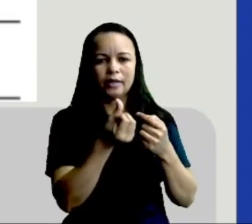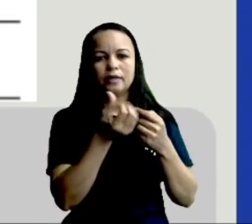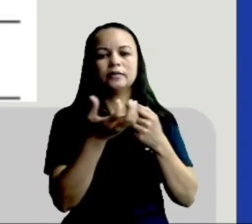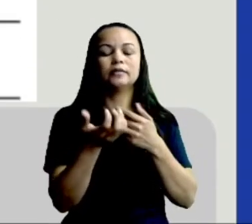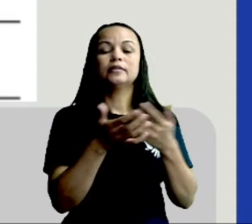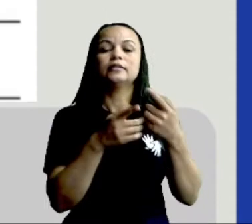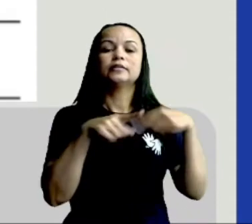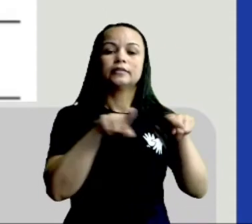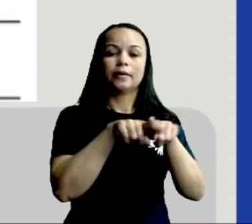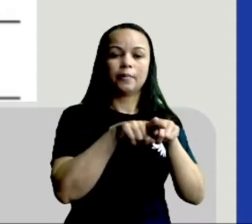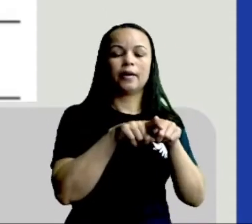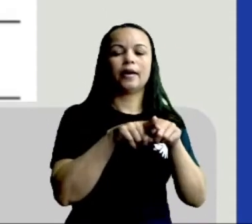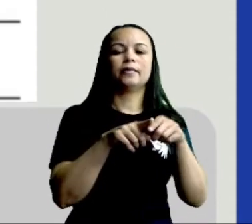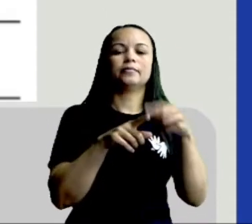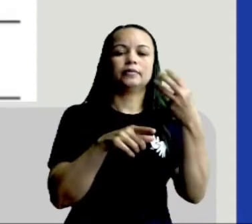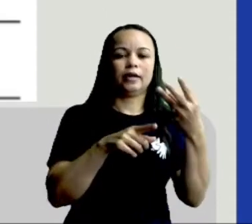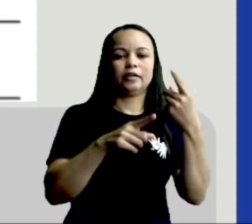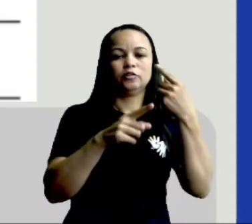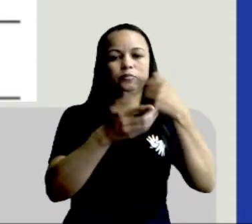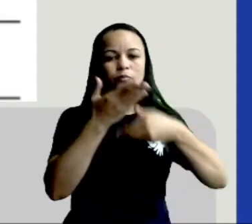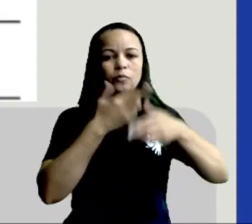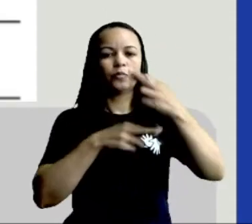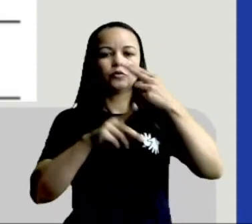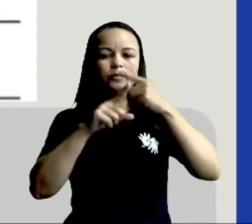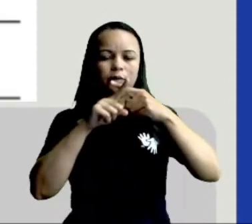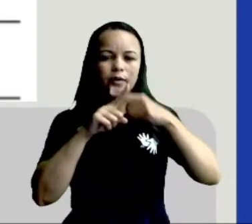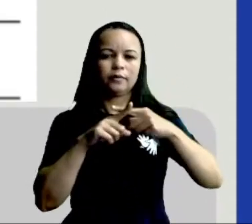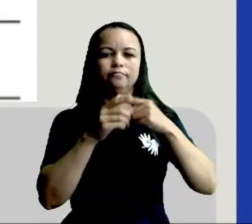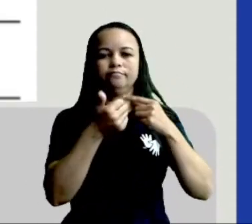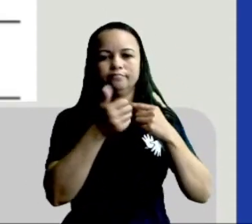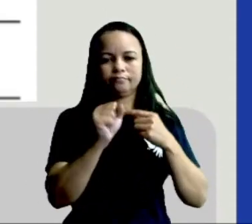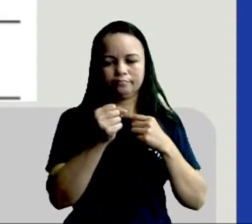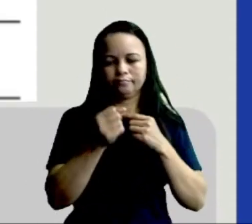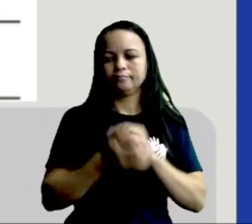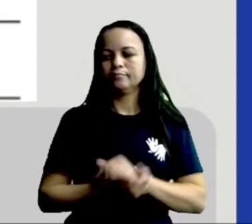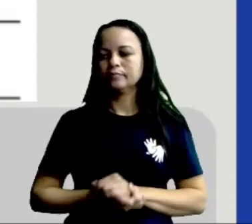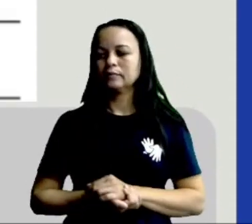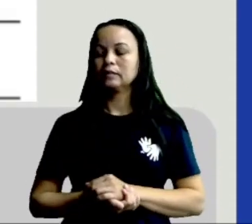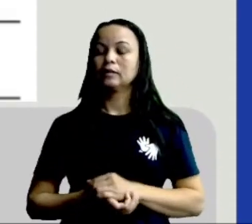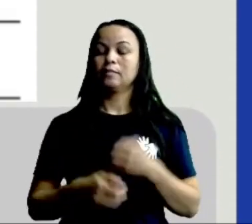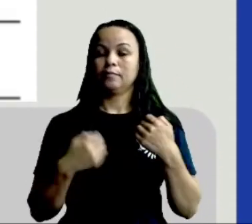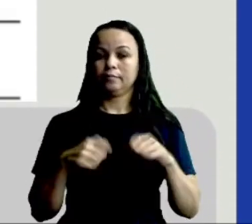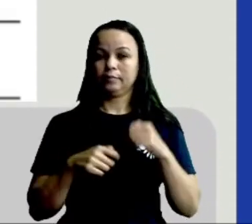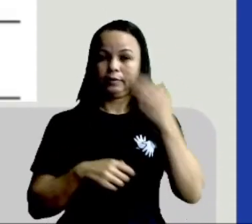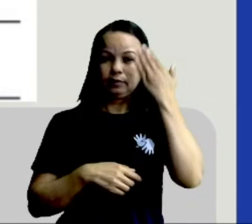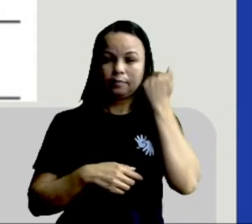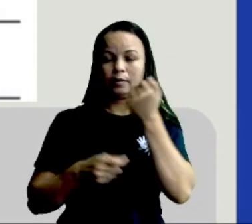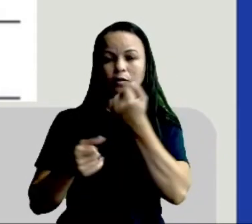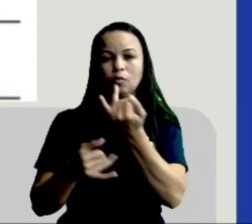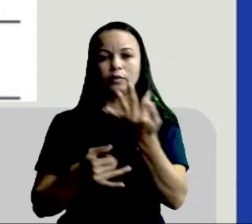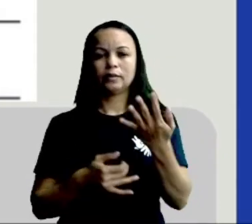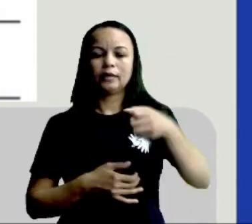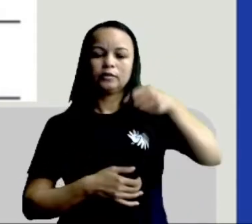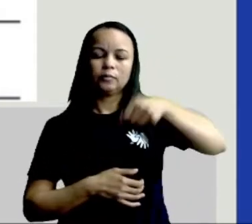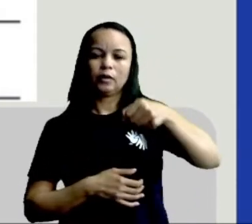bem direitinho. Primeiro, precisamos identificar a quantidade de pacotes consumida no mês